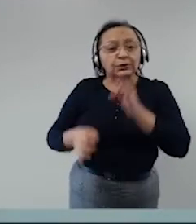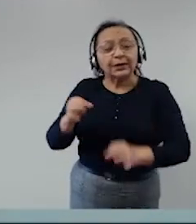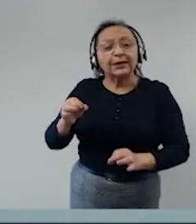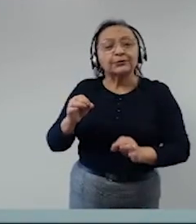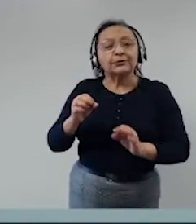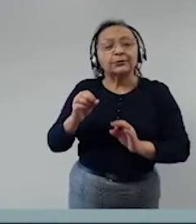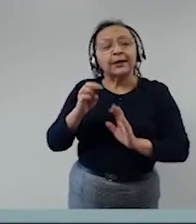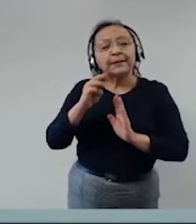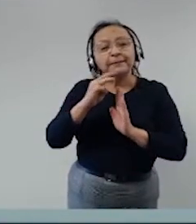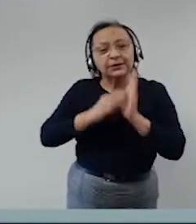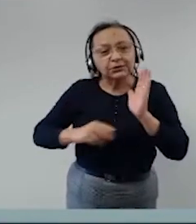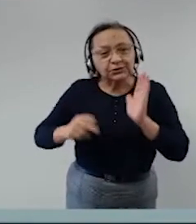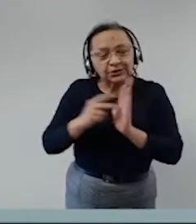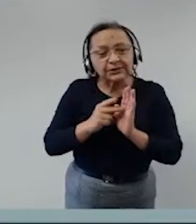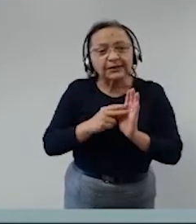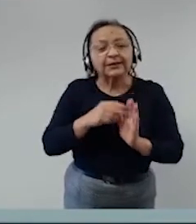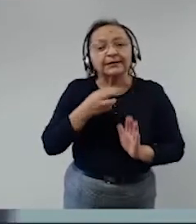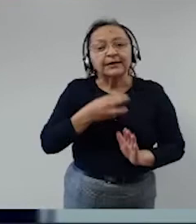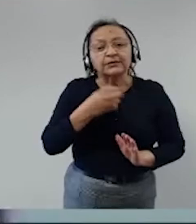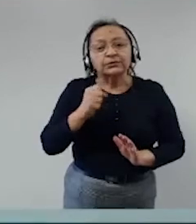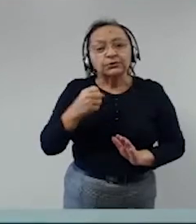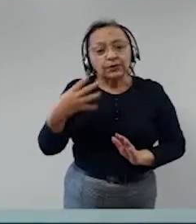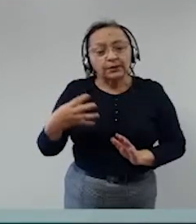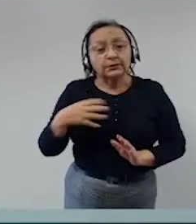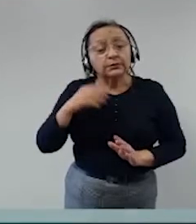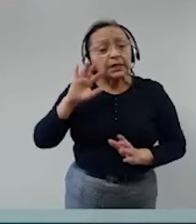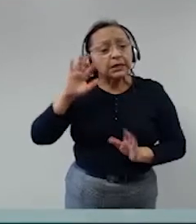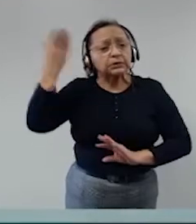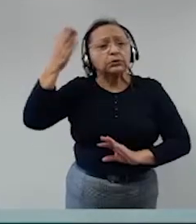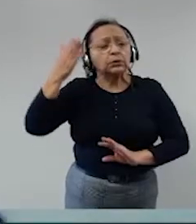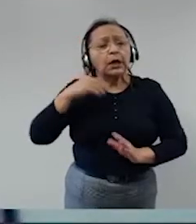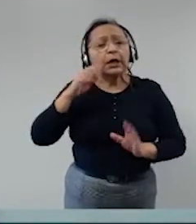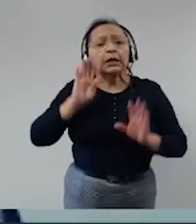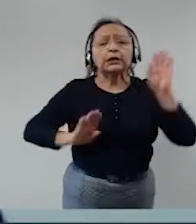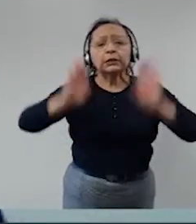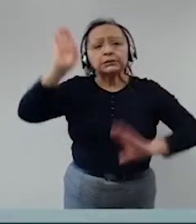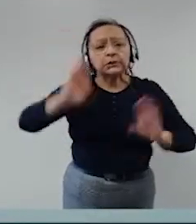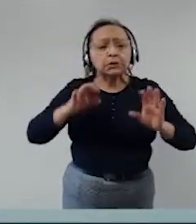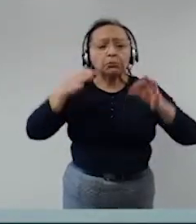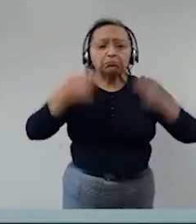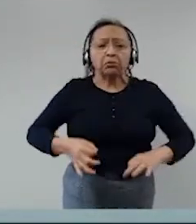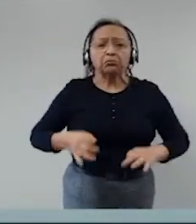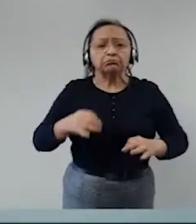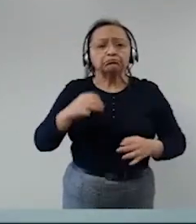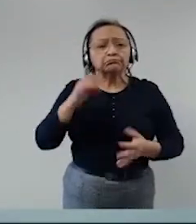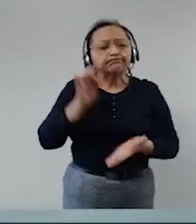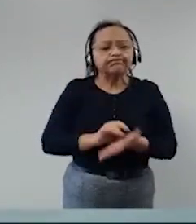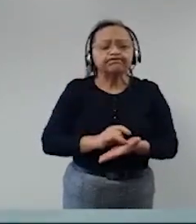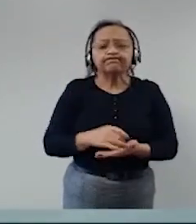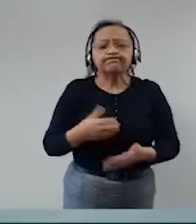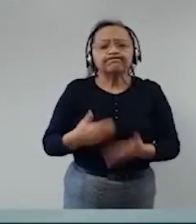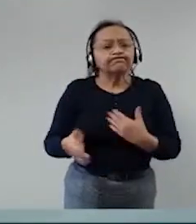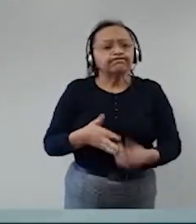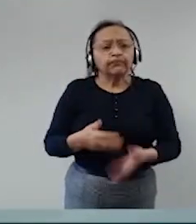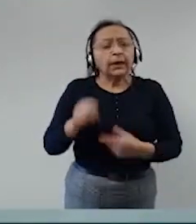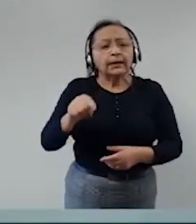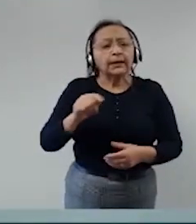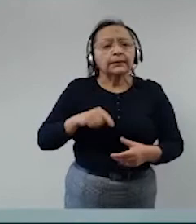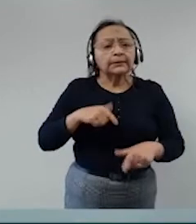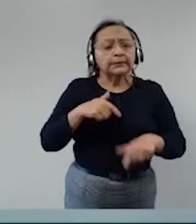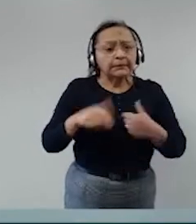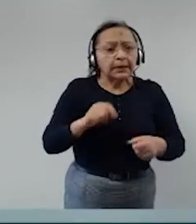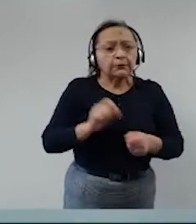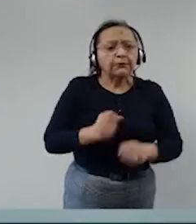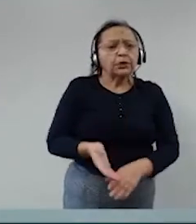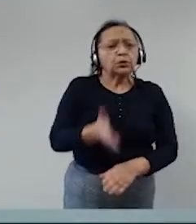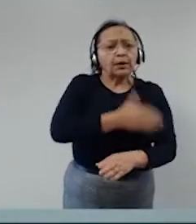324, decidiu que a terceirização era lícita em todos os níveis. Não interessava mais aquela configuração trabalhada, muito bem trabalhada